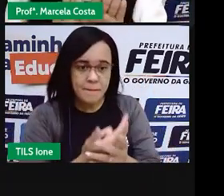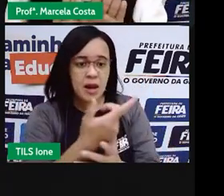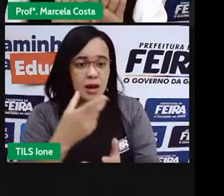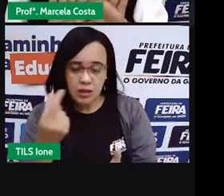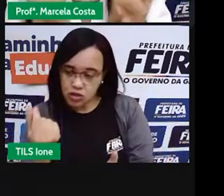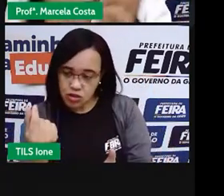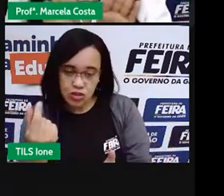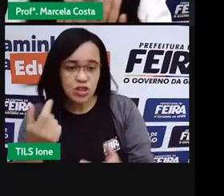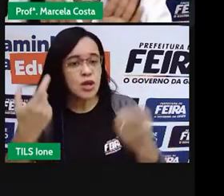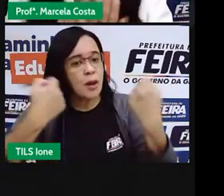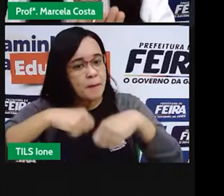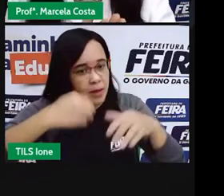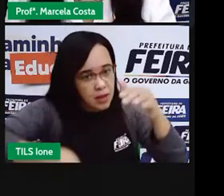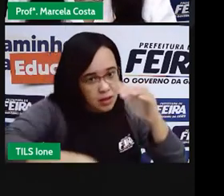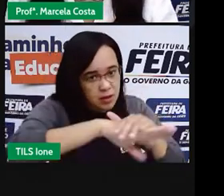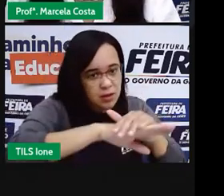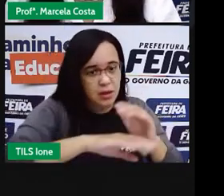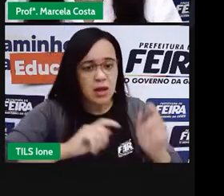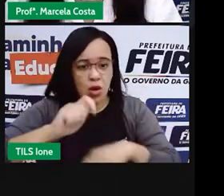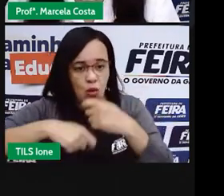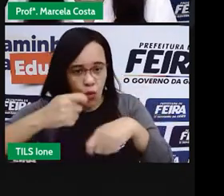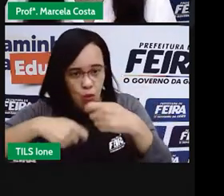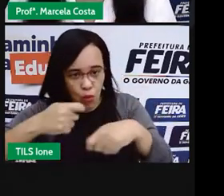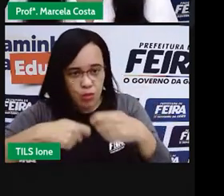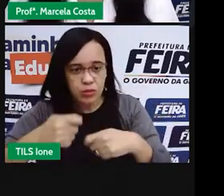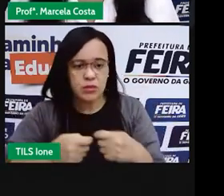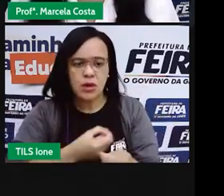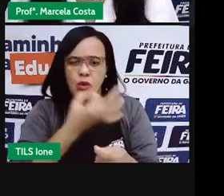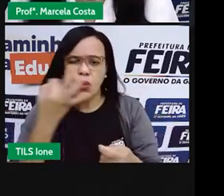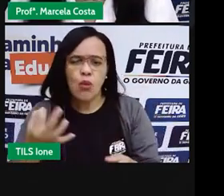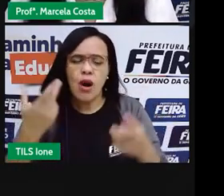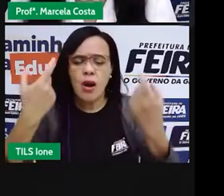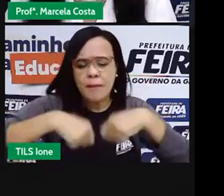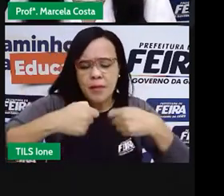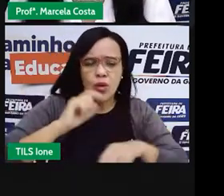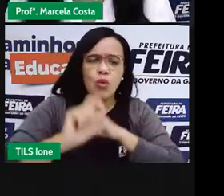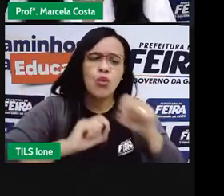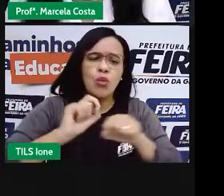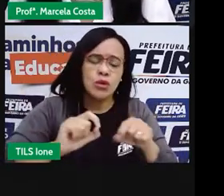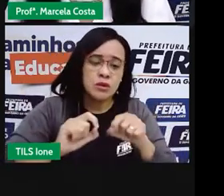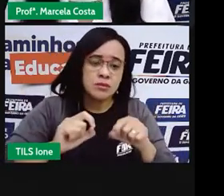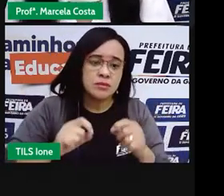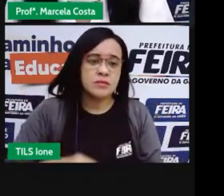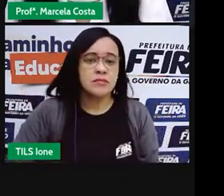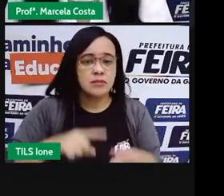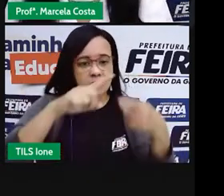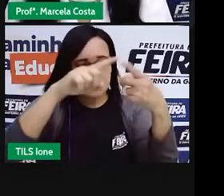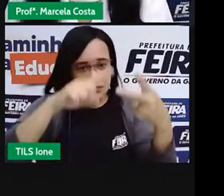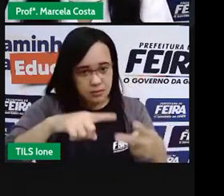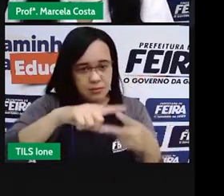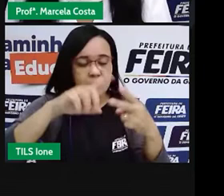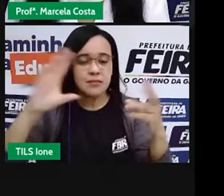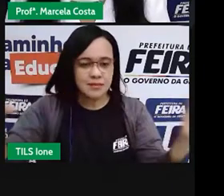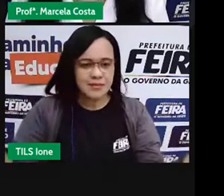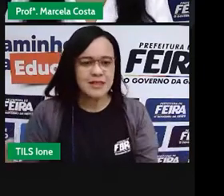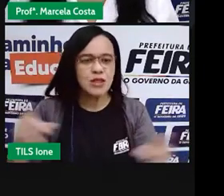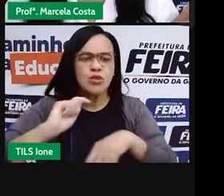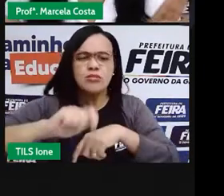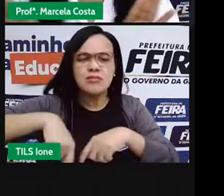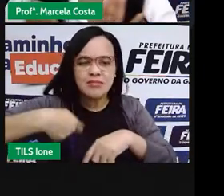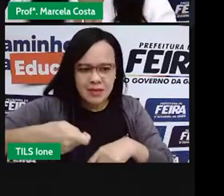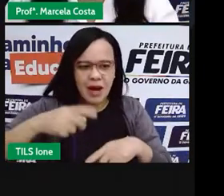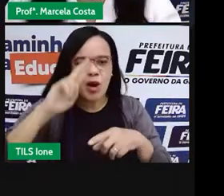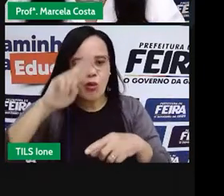juntar para saber quanto é que ele precisa. Então, isso é uma soma. A gente